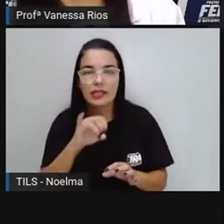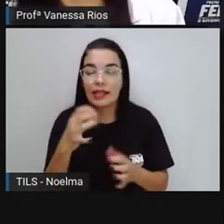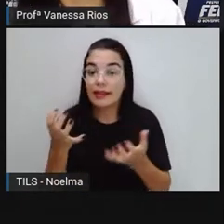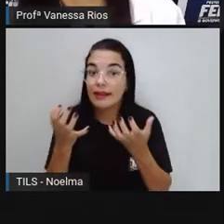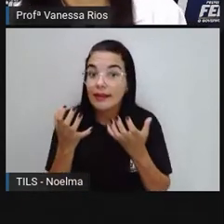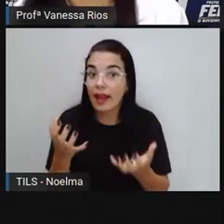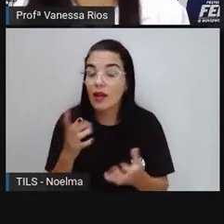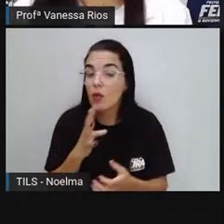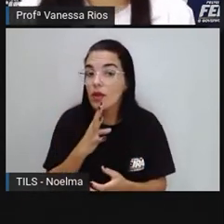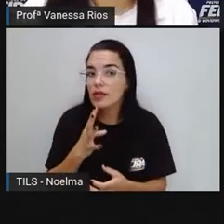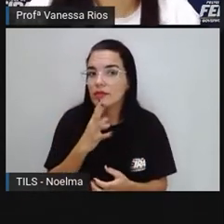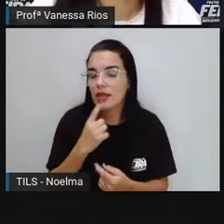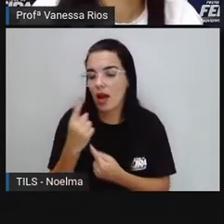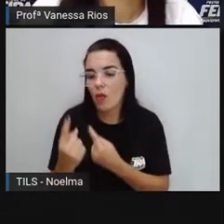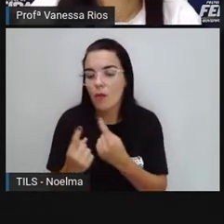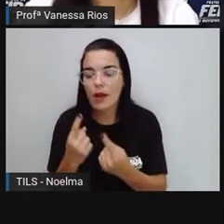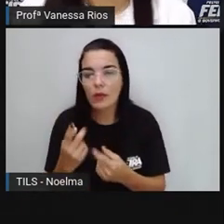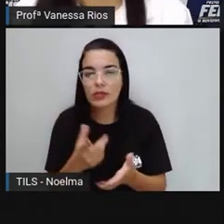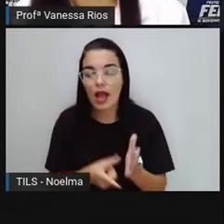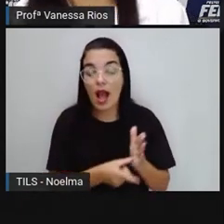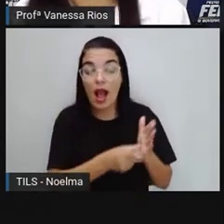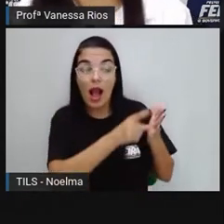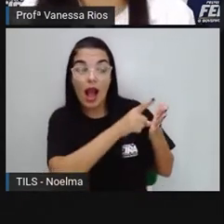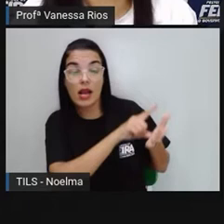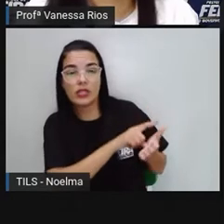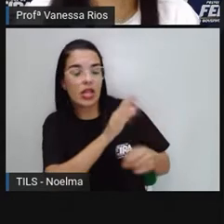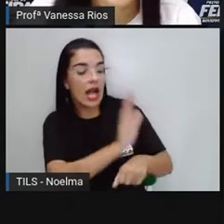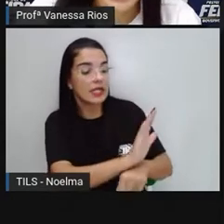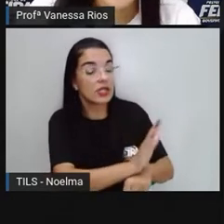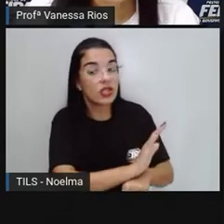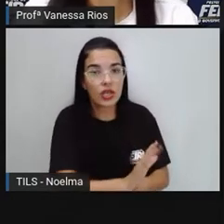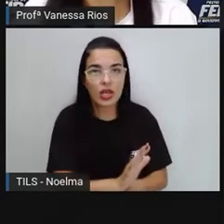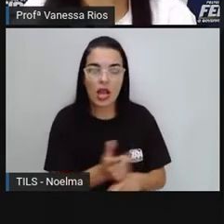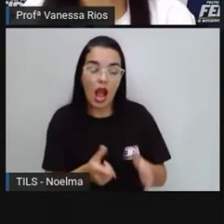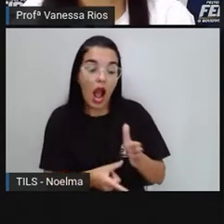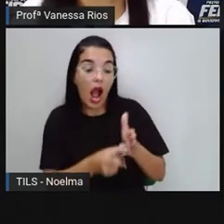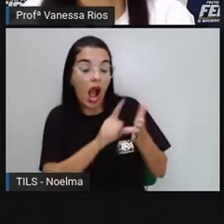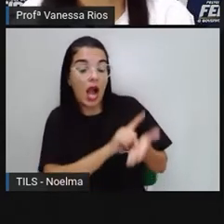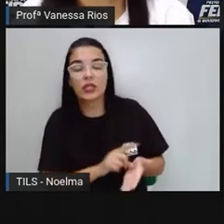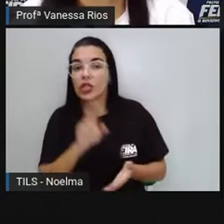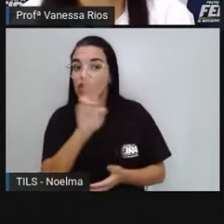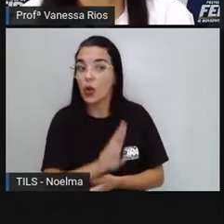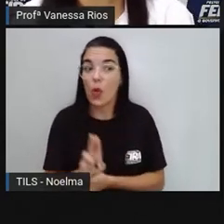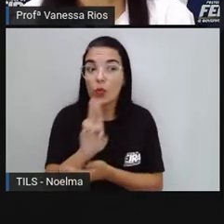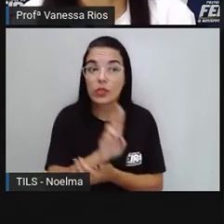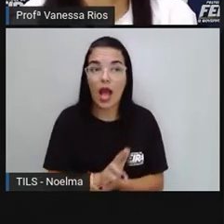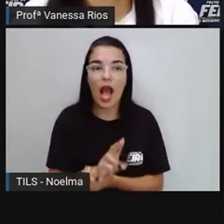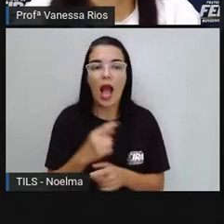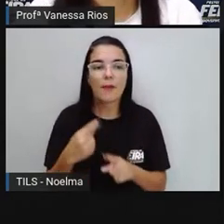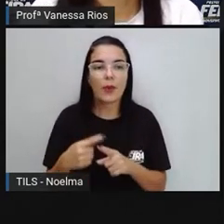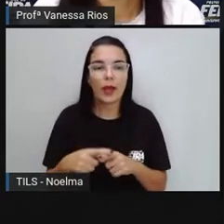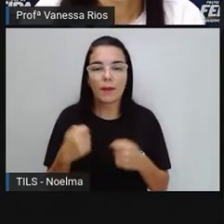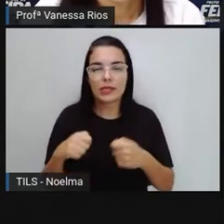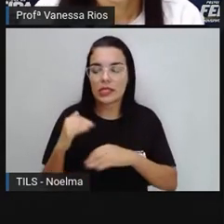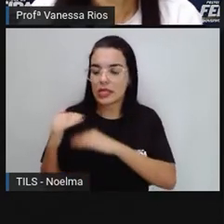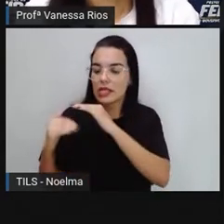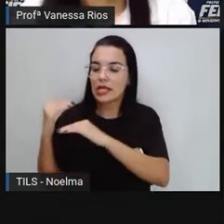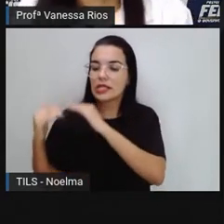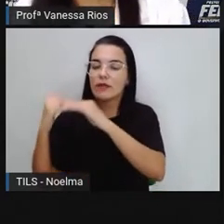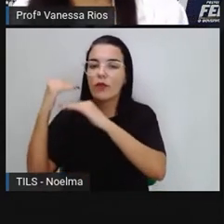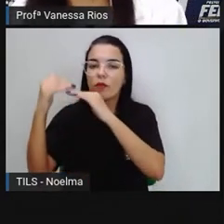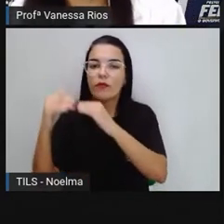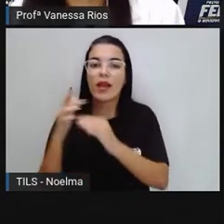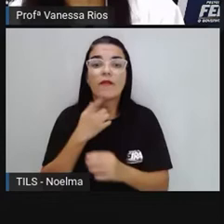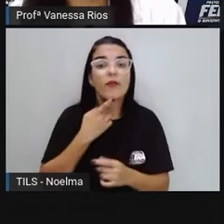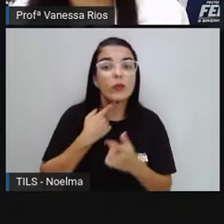obra ou produto, antes de assistir, antes de usar, justamente para desenvolver o interesse